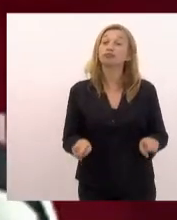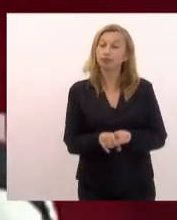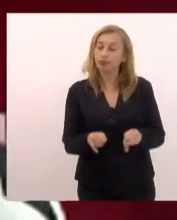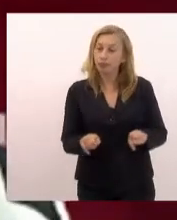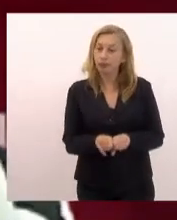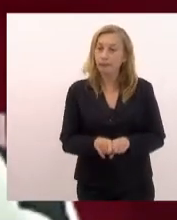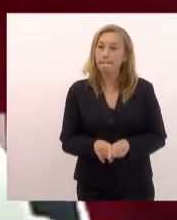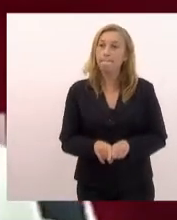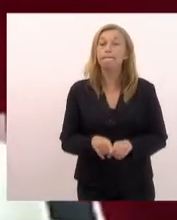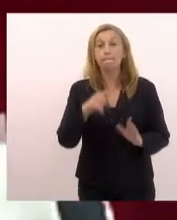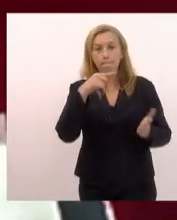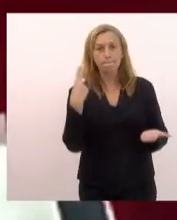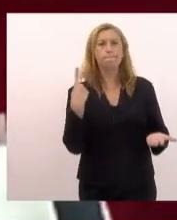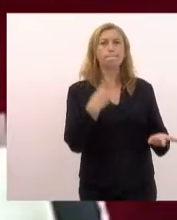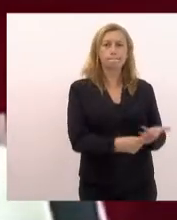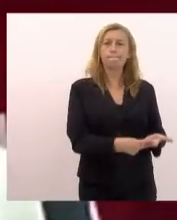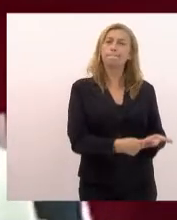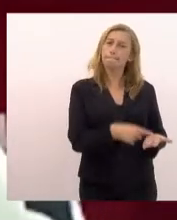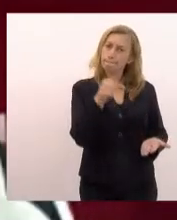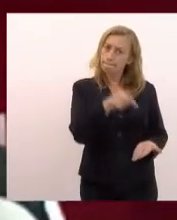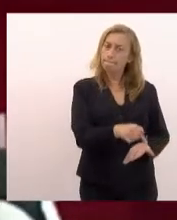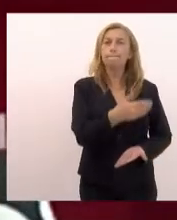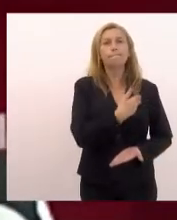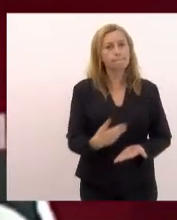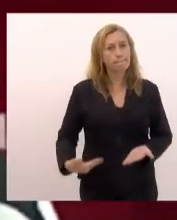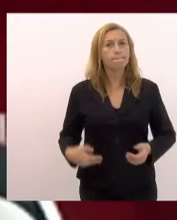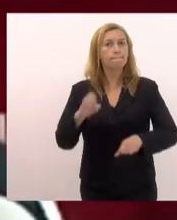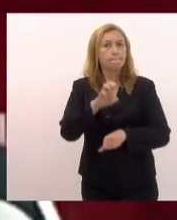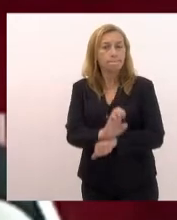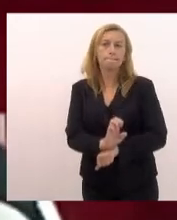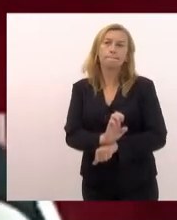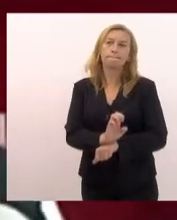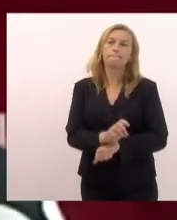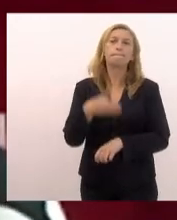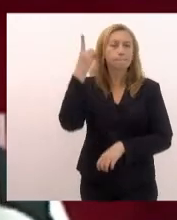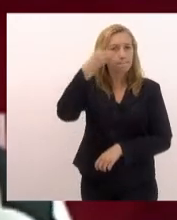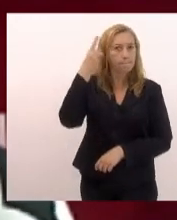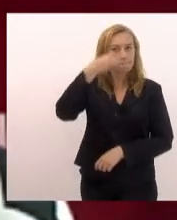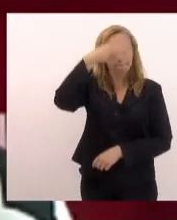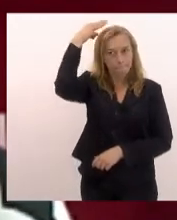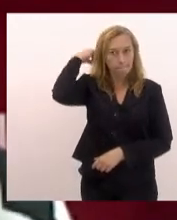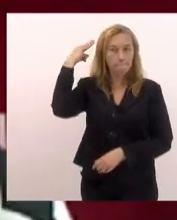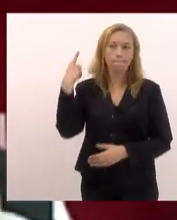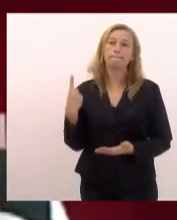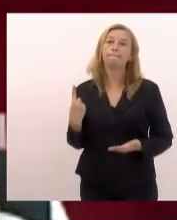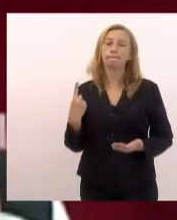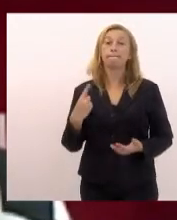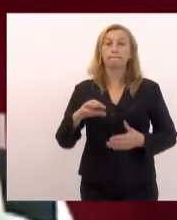pelo compromisso firmado aqui com o governo do Estado através do deputado Márcio Pacheco,